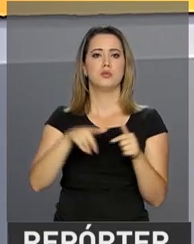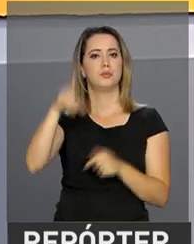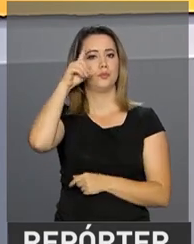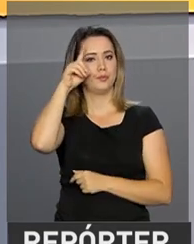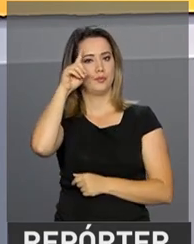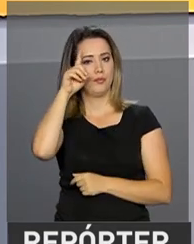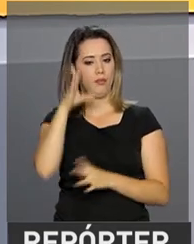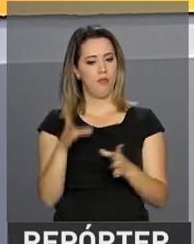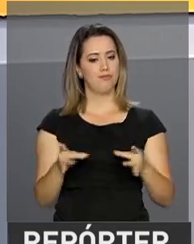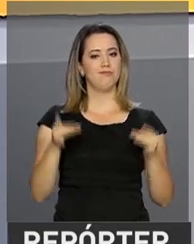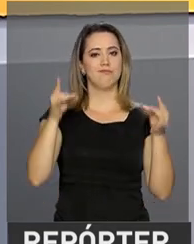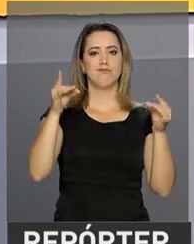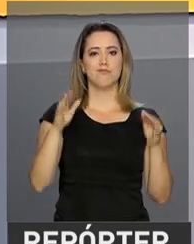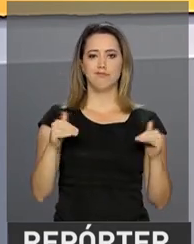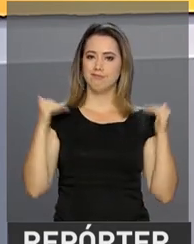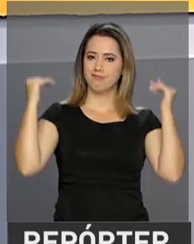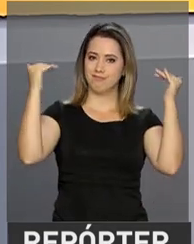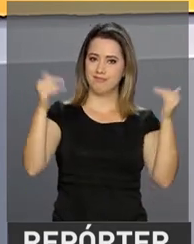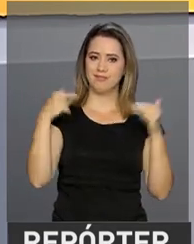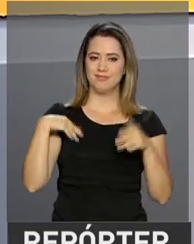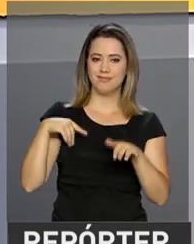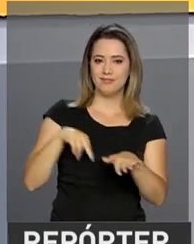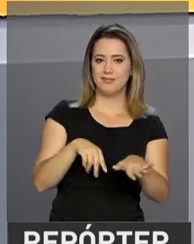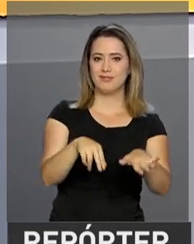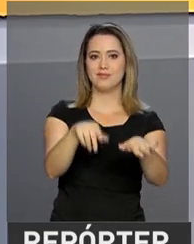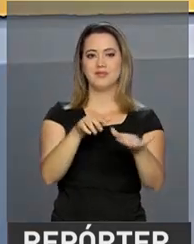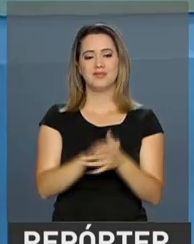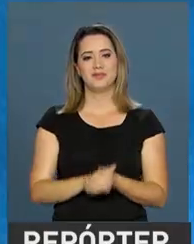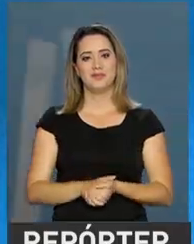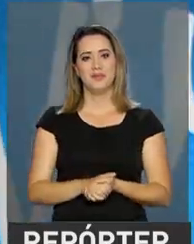e ganham destaque na Passarela da Independência.